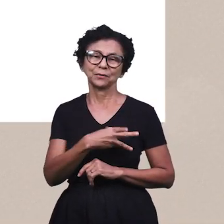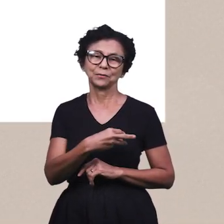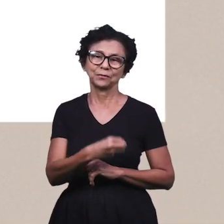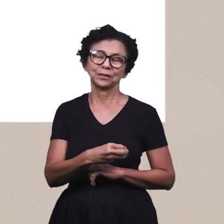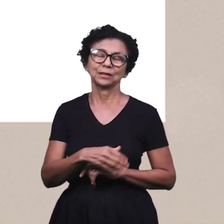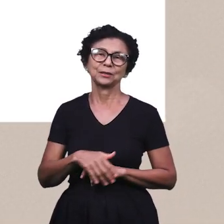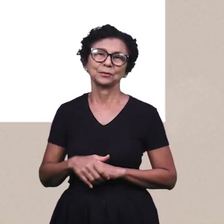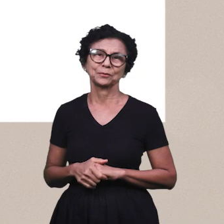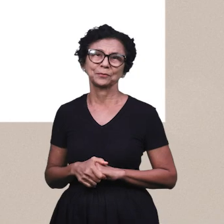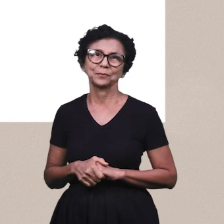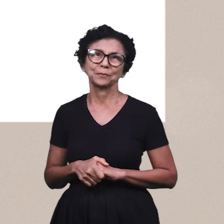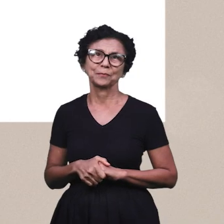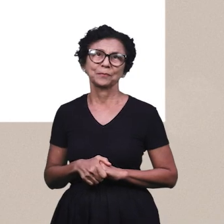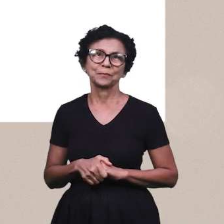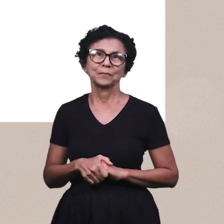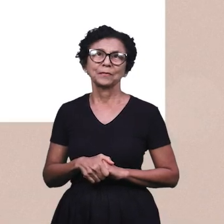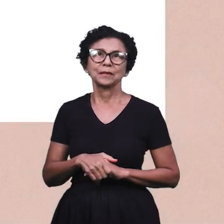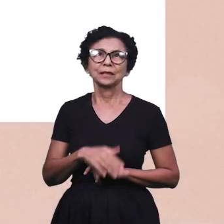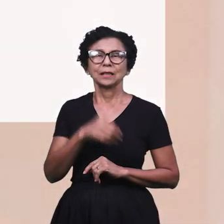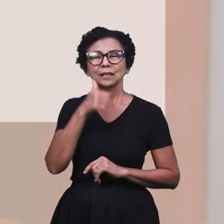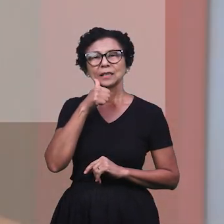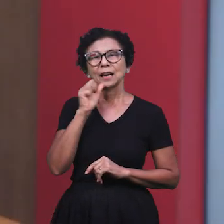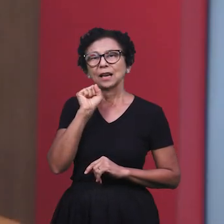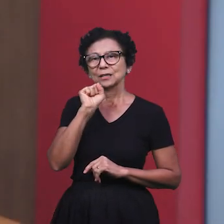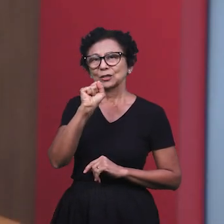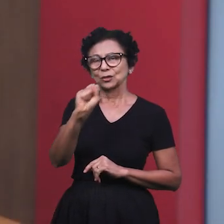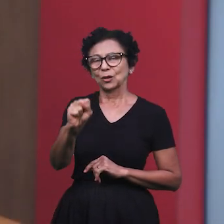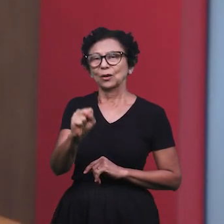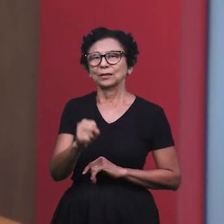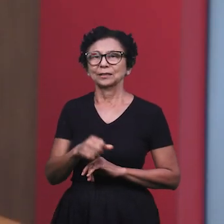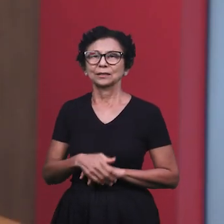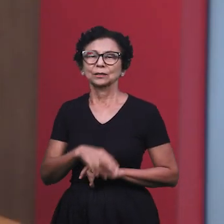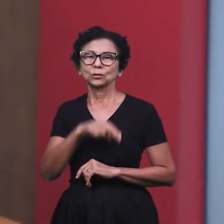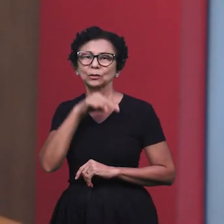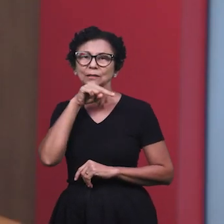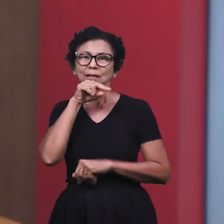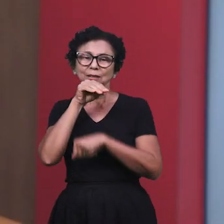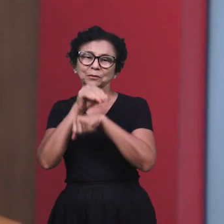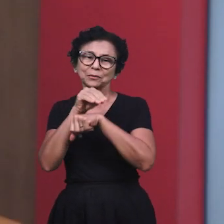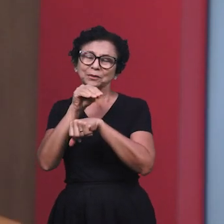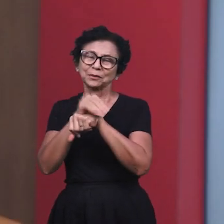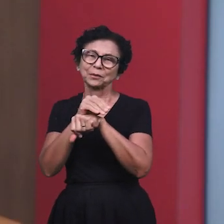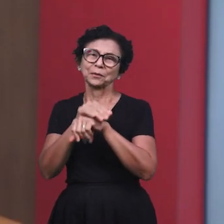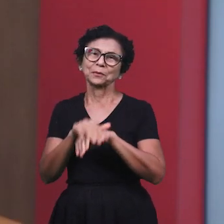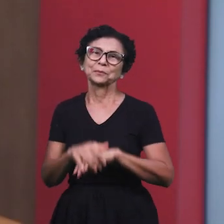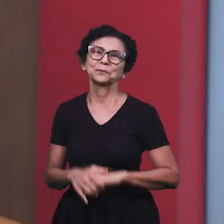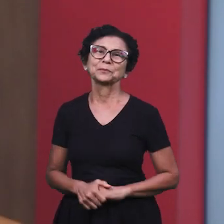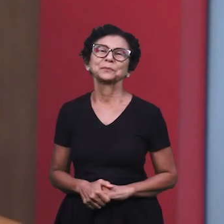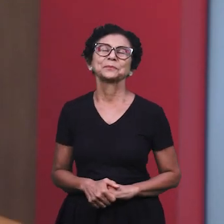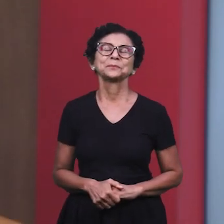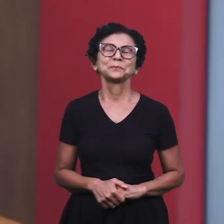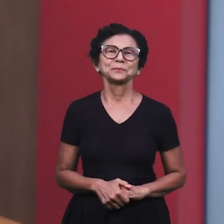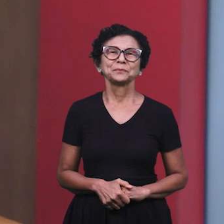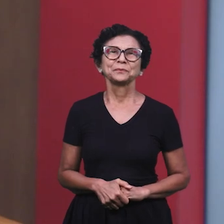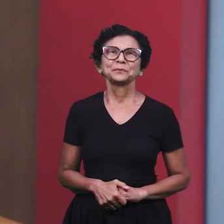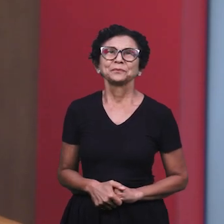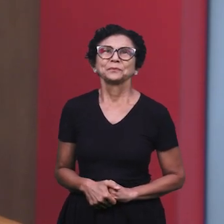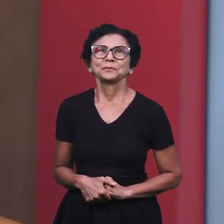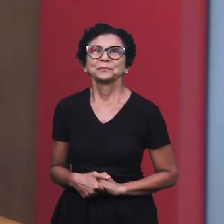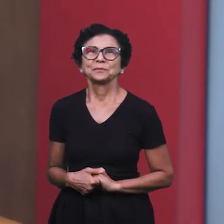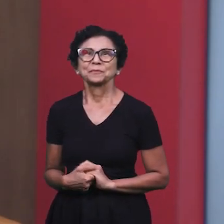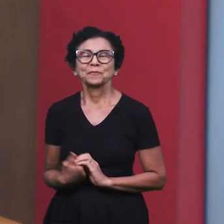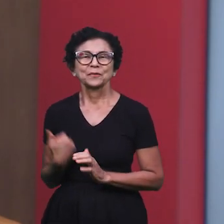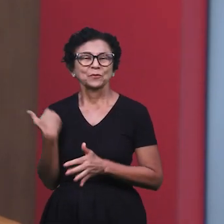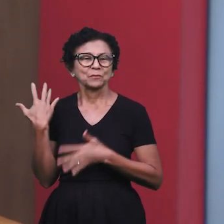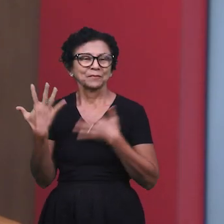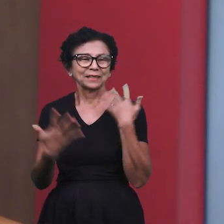o pôs no seu regaço e foi sua ama. Então você vê ali uma idosa, né, cuidando do neto, e aquilo